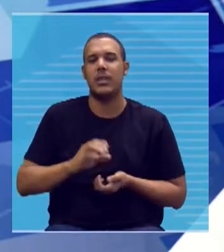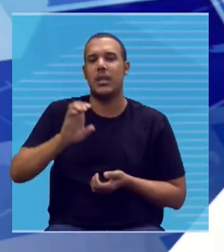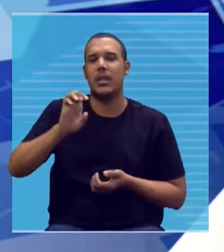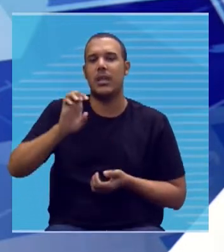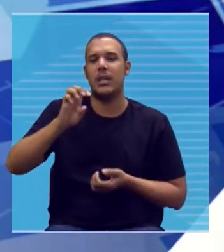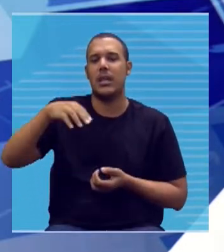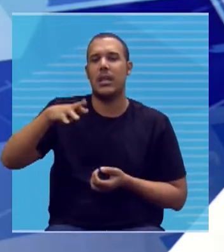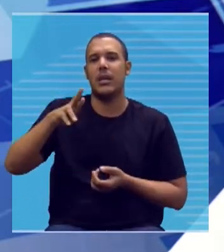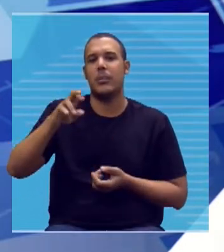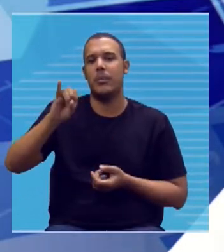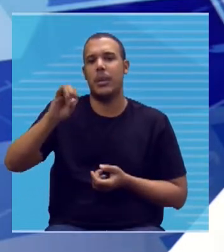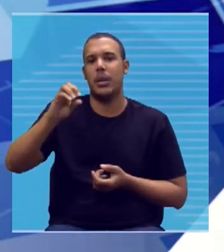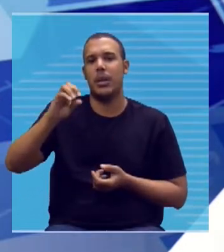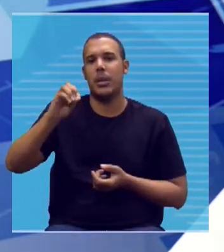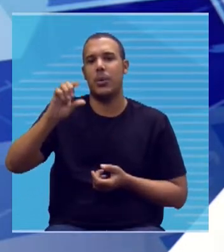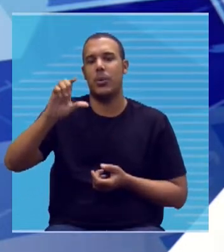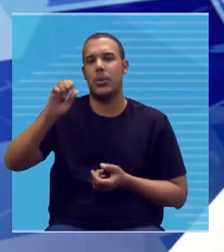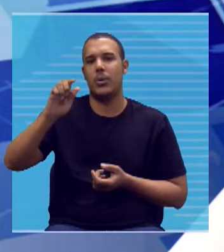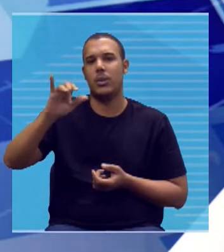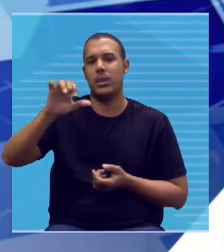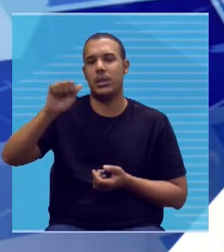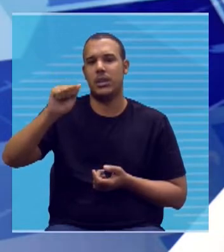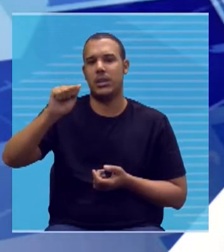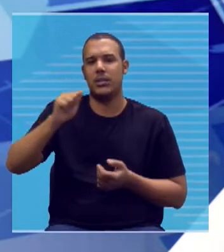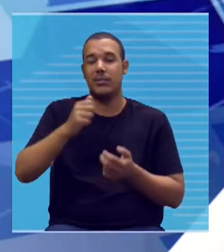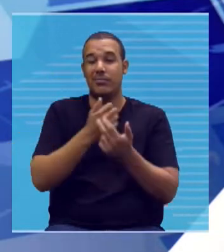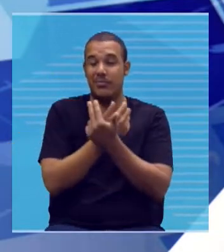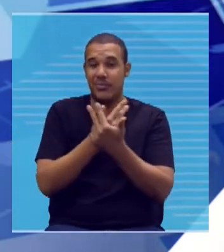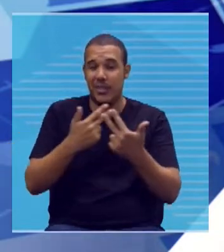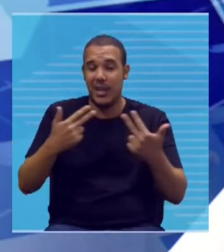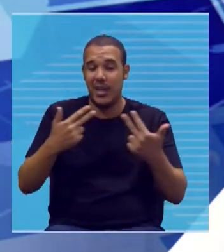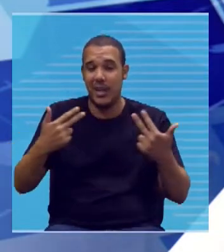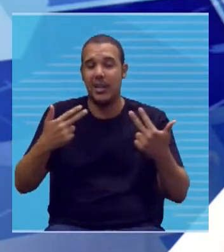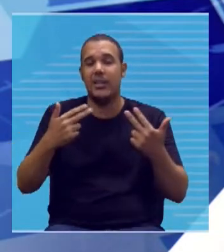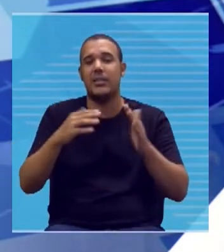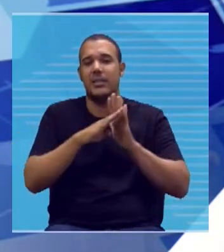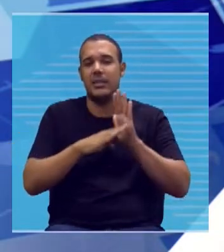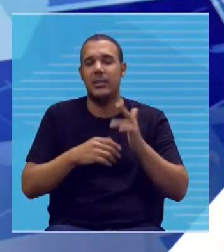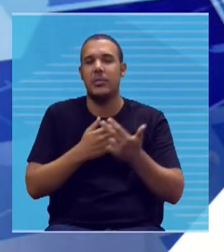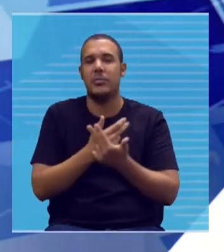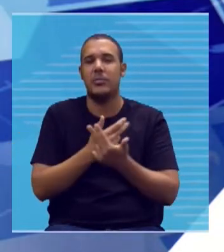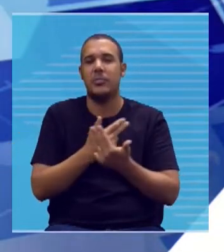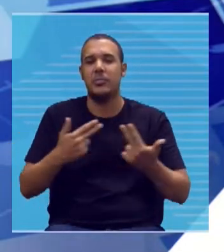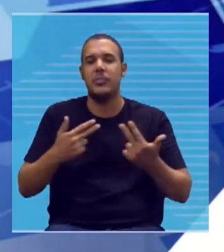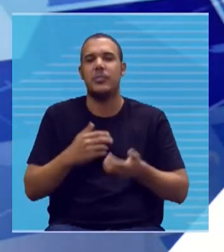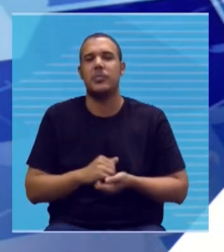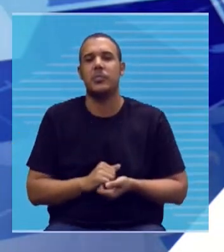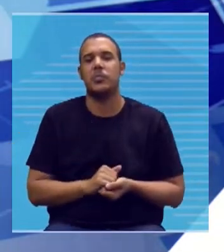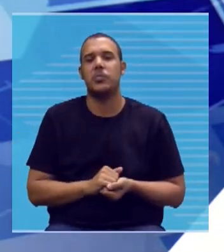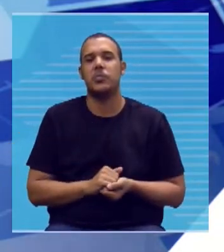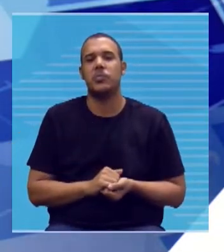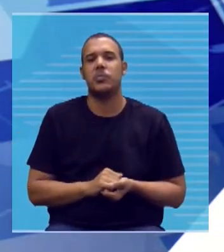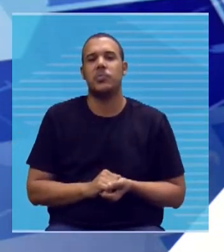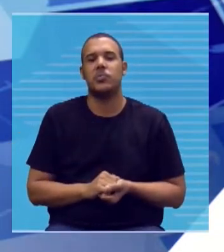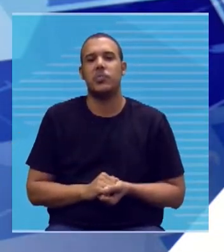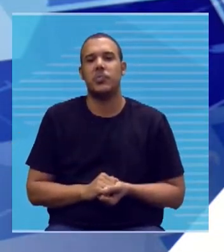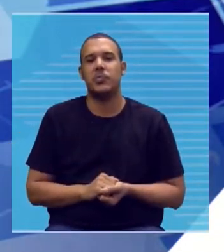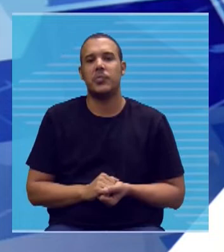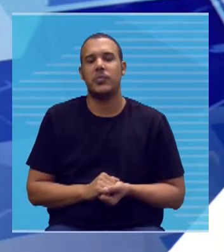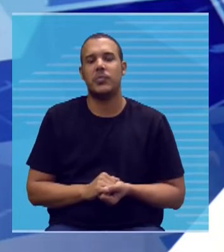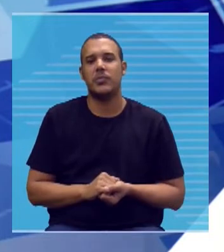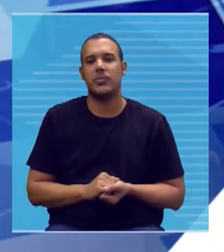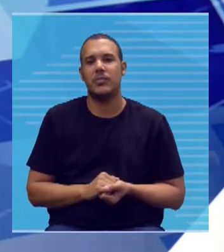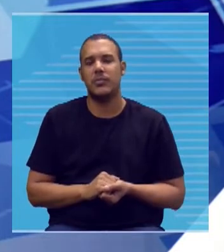comparada e são tantas evidências da evolução o que